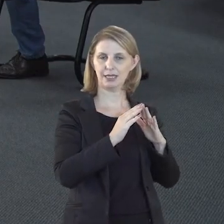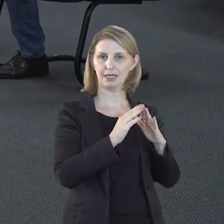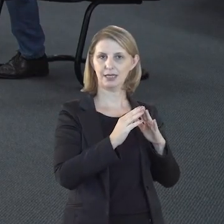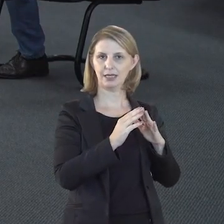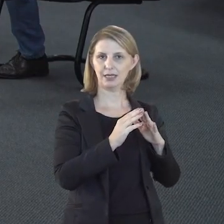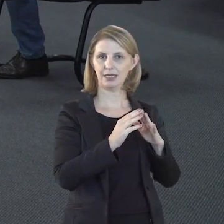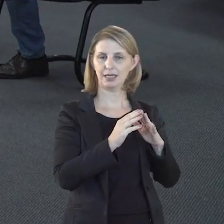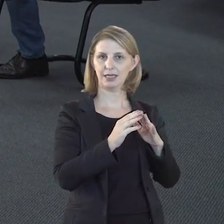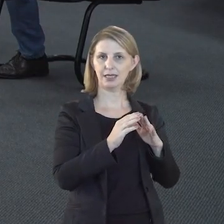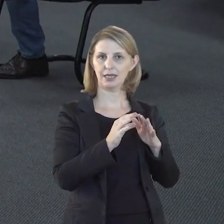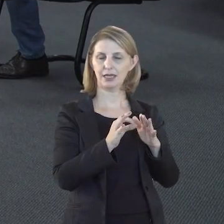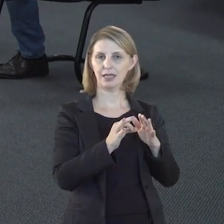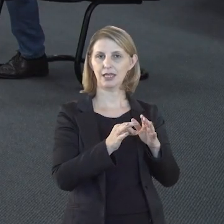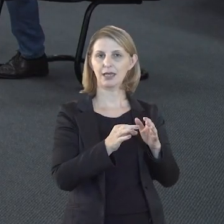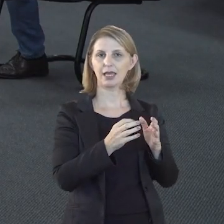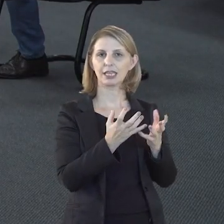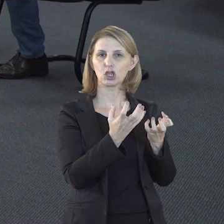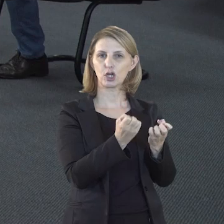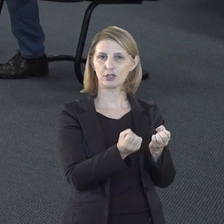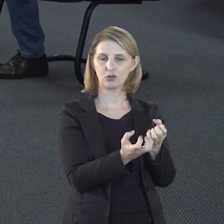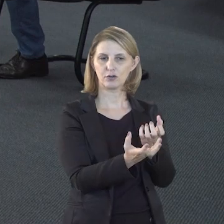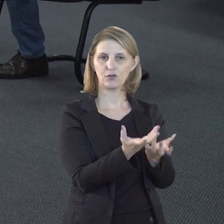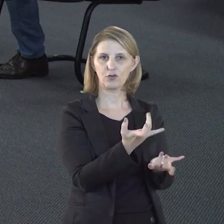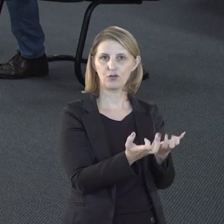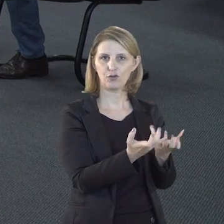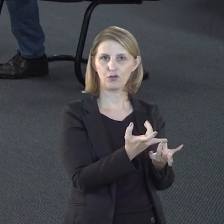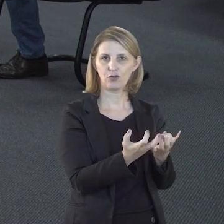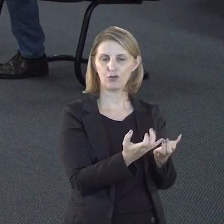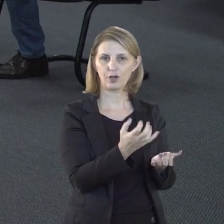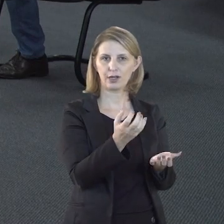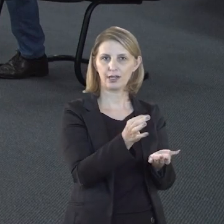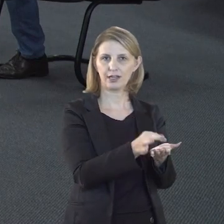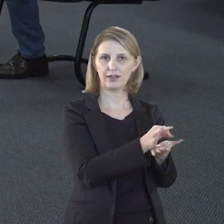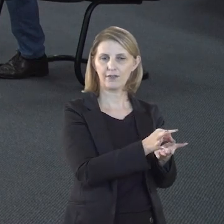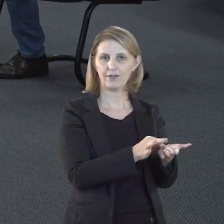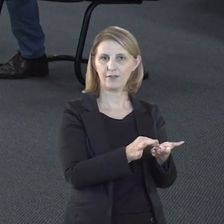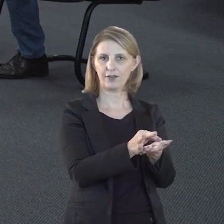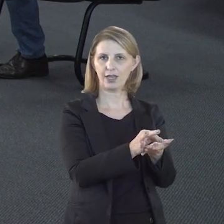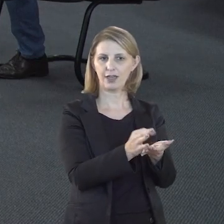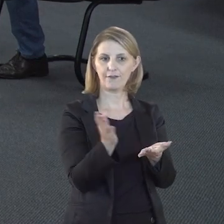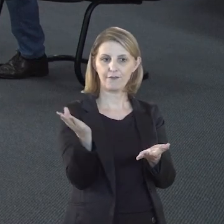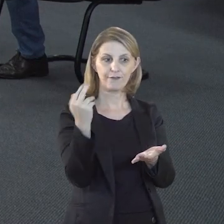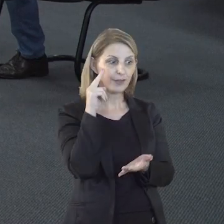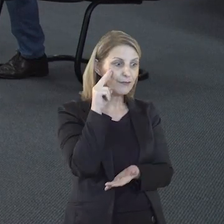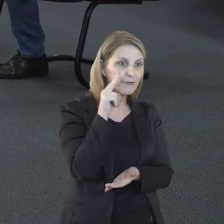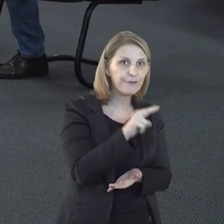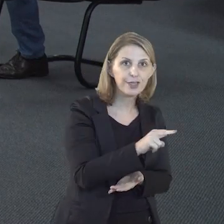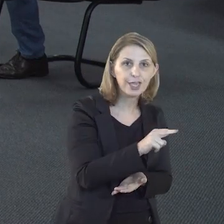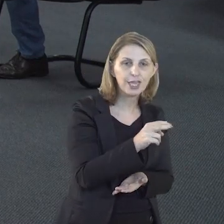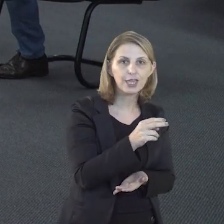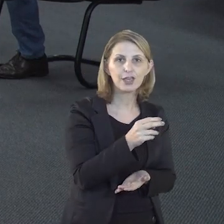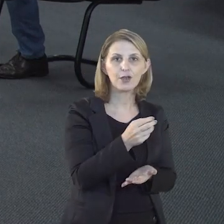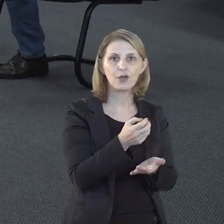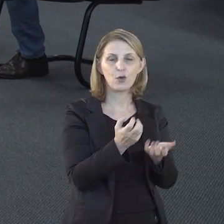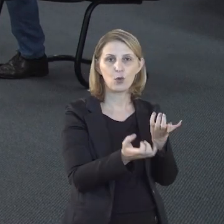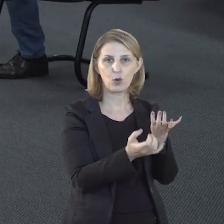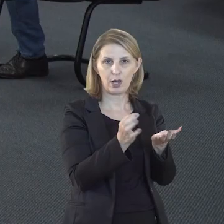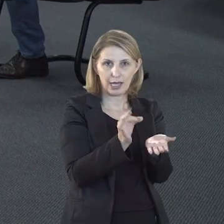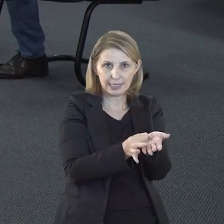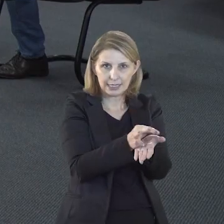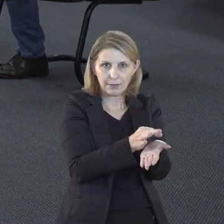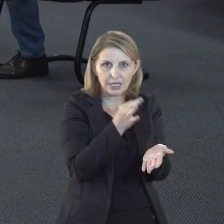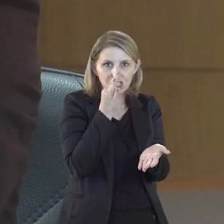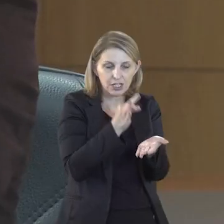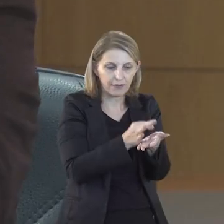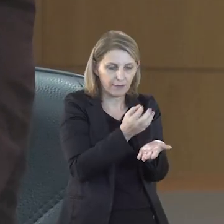né? E voltávamos para casa, ela pegava aquele torrador de café, colocava o café